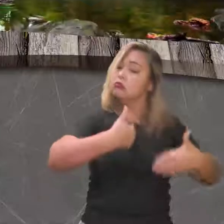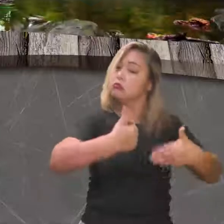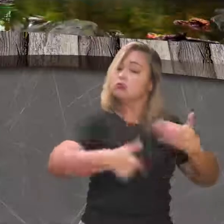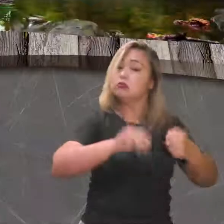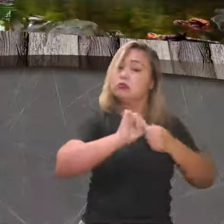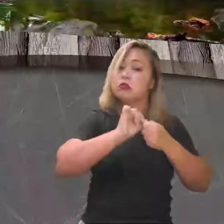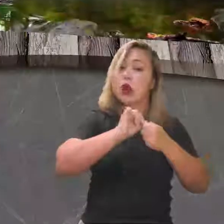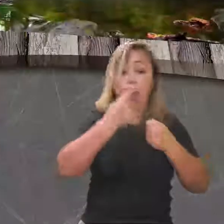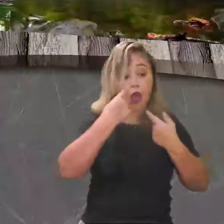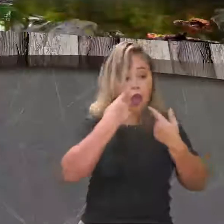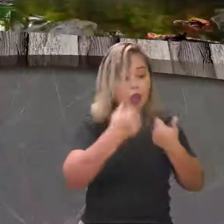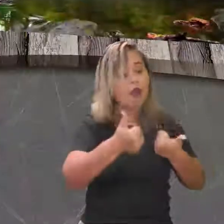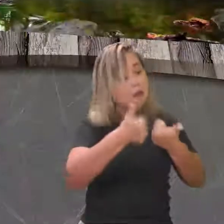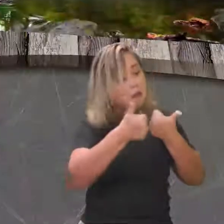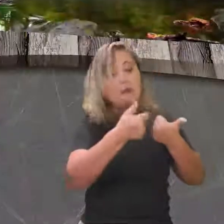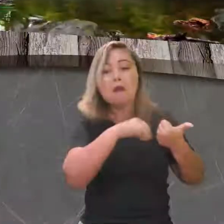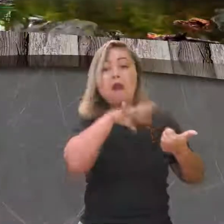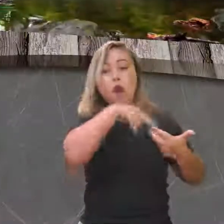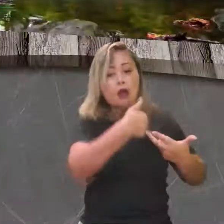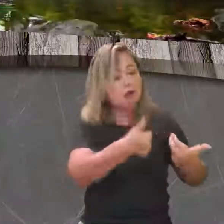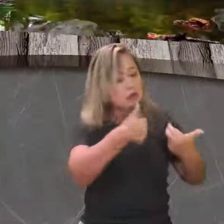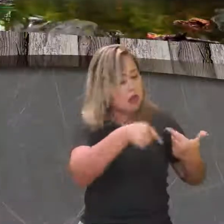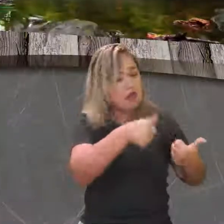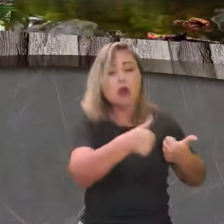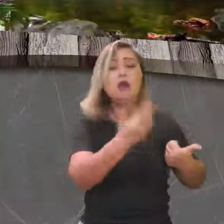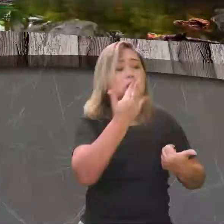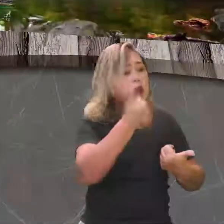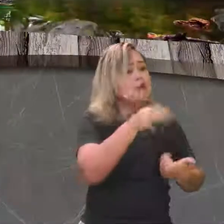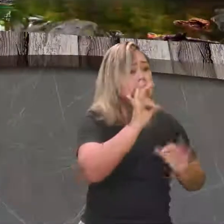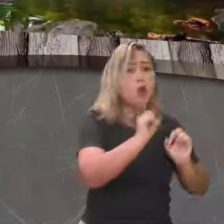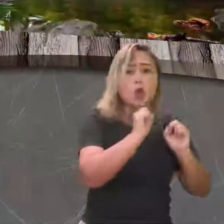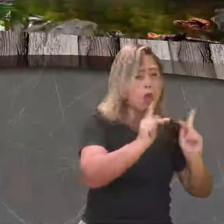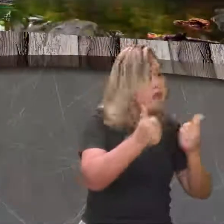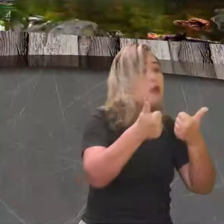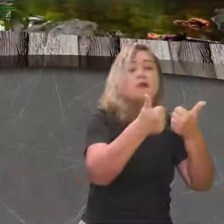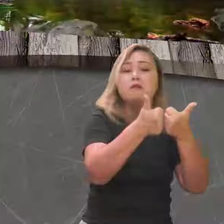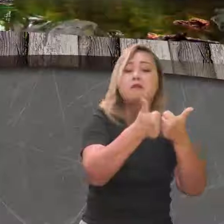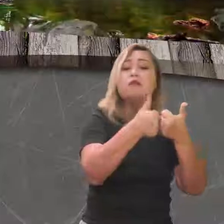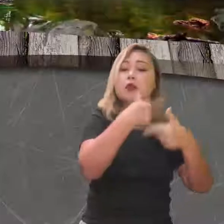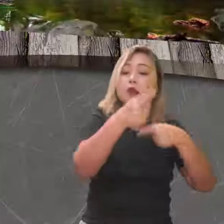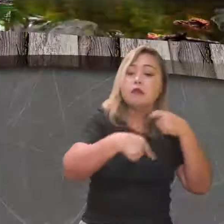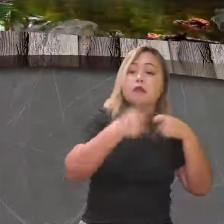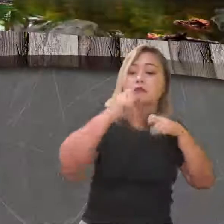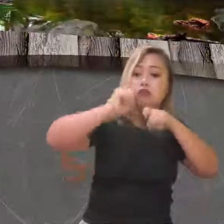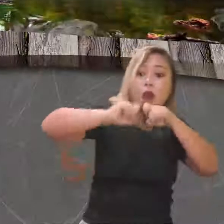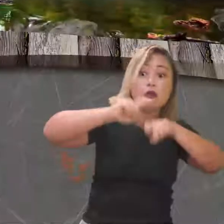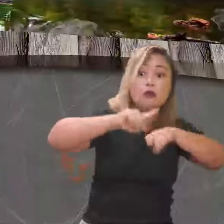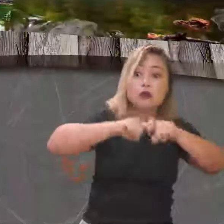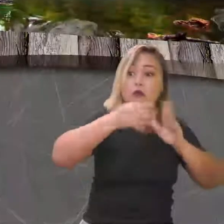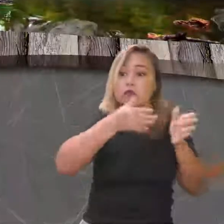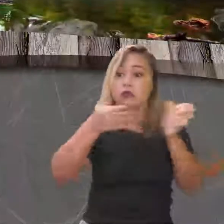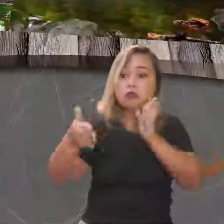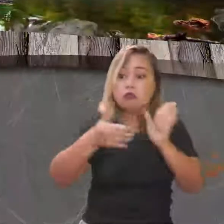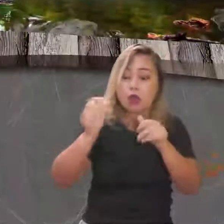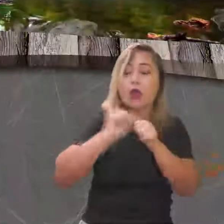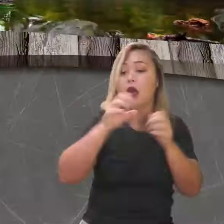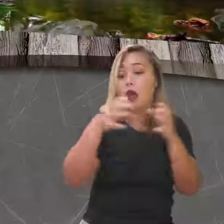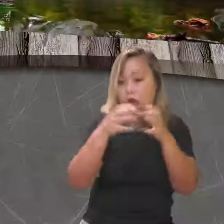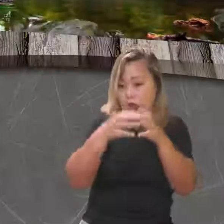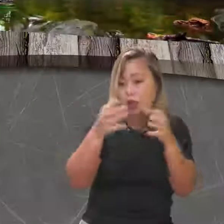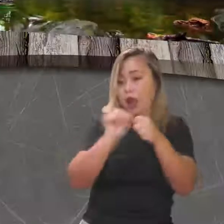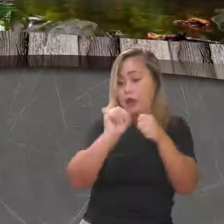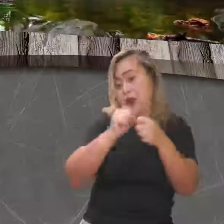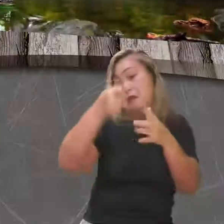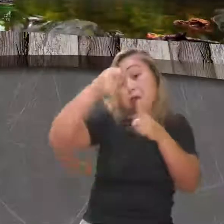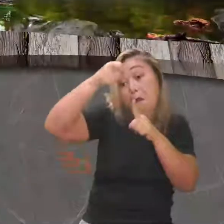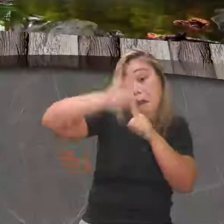primeira indicativo de que ele tá tudo bem com ele é se ele está se alimentando, ok, beleza. Chegou no período de reprodução, porque cada espécie tem um